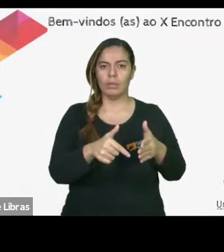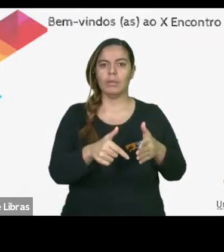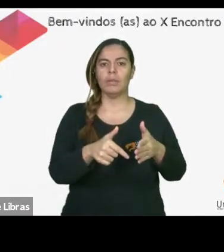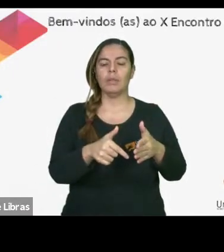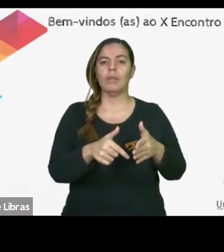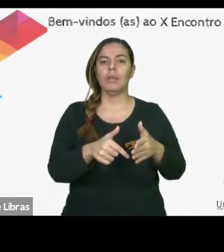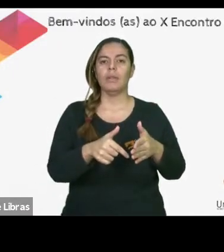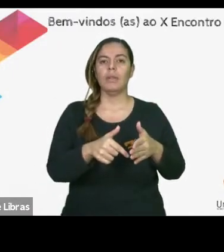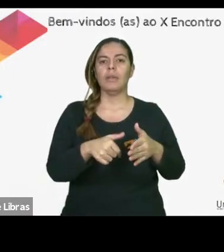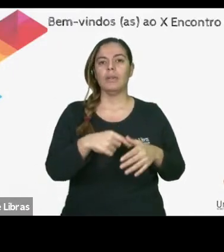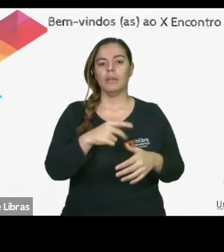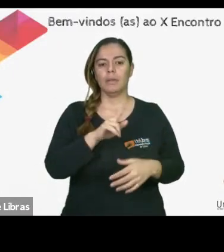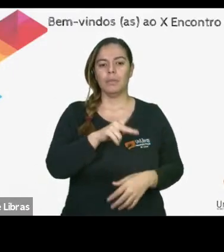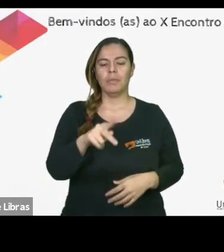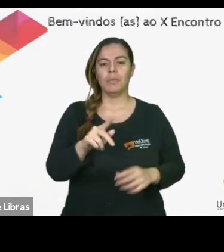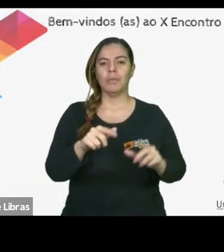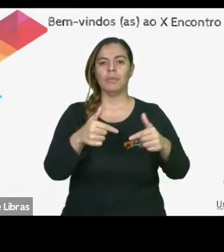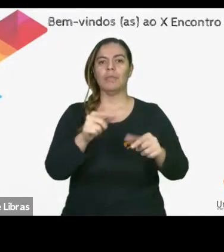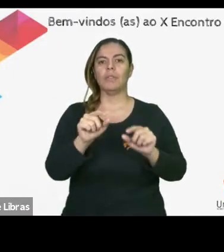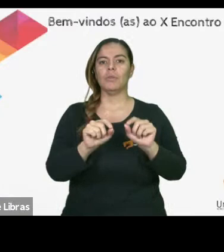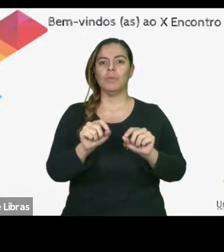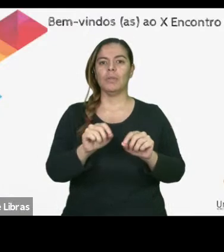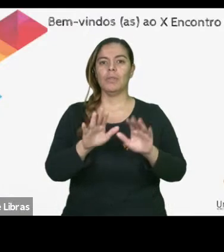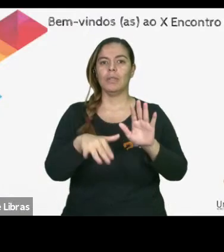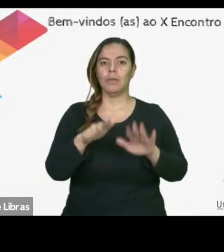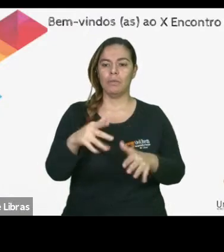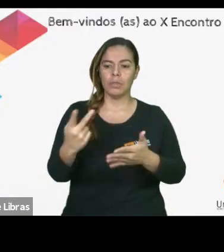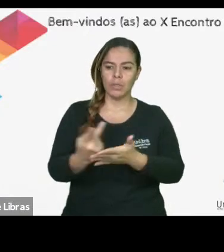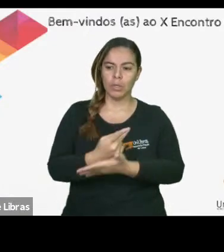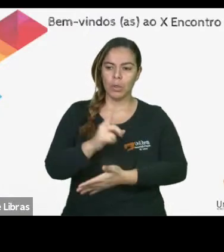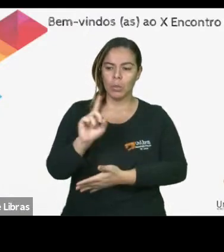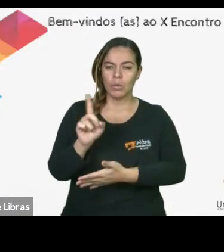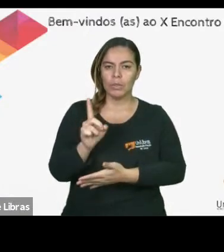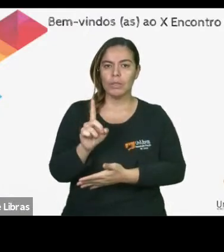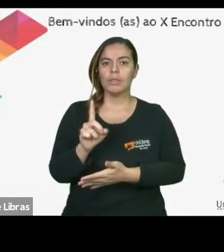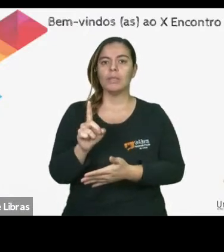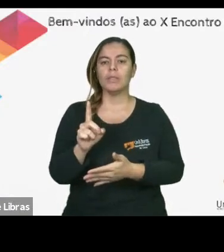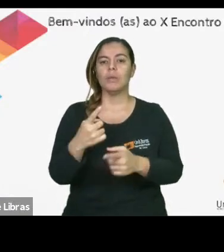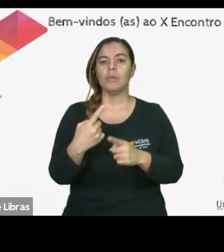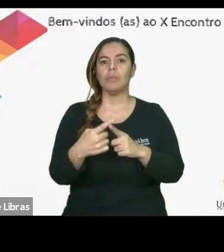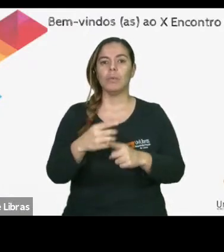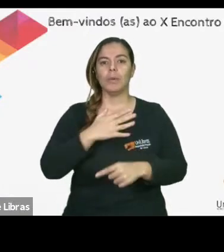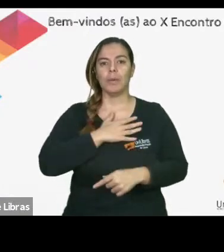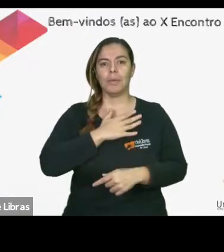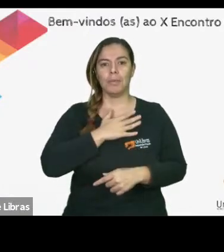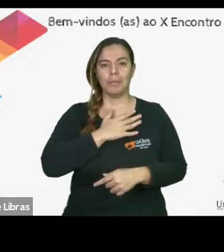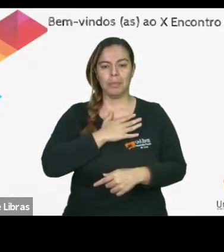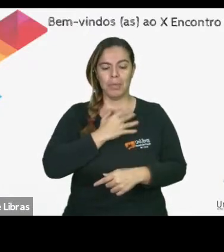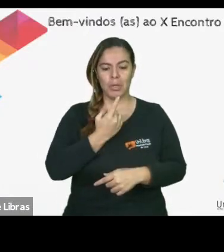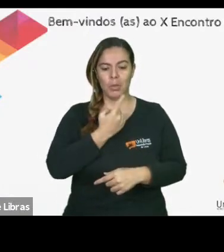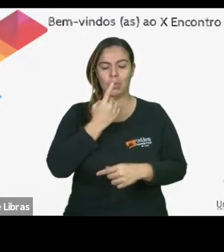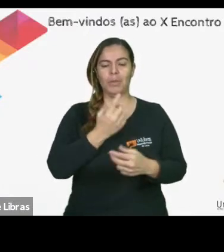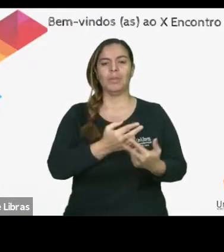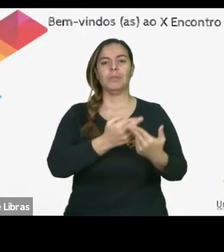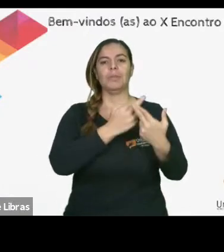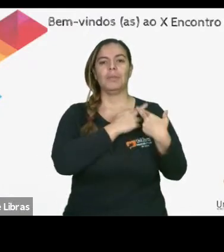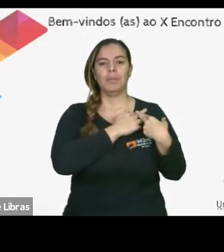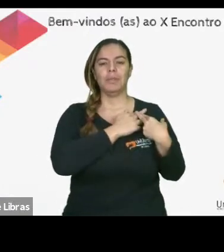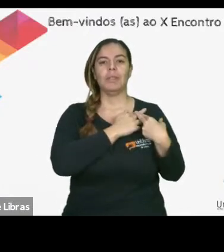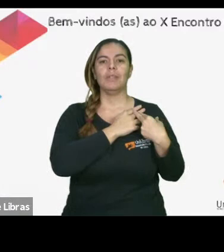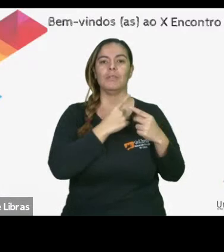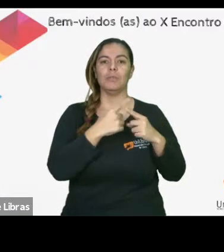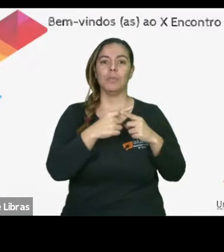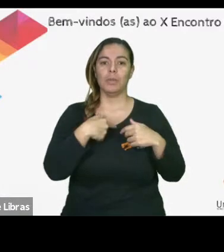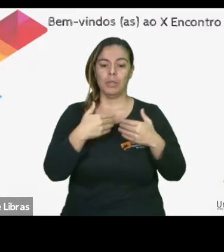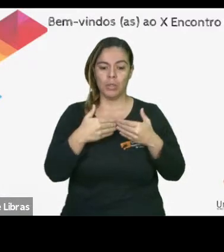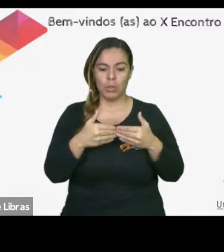a professora faz, que talvez isso não tenha acontecido por minha própria e única responsabilidade, que ao